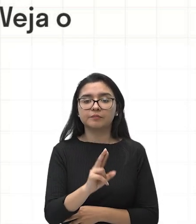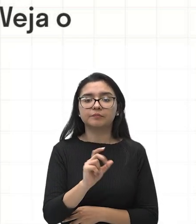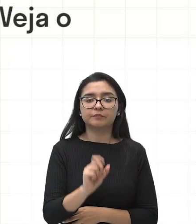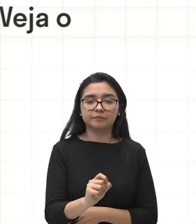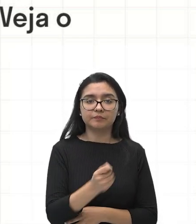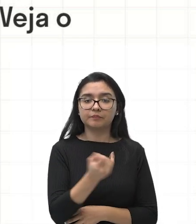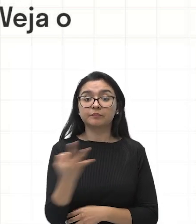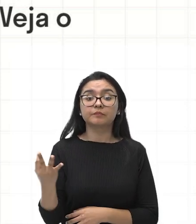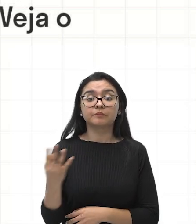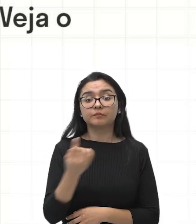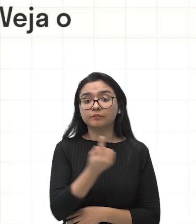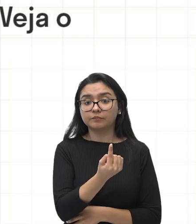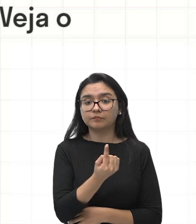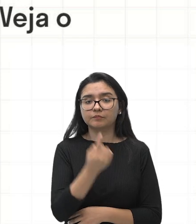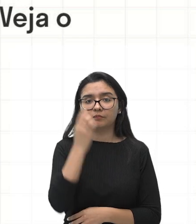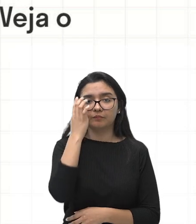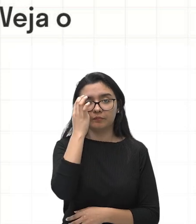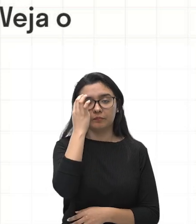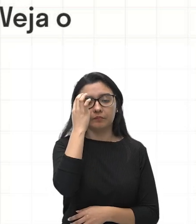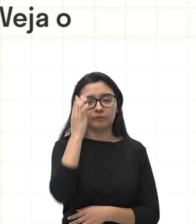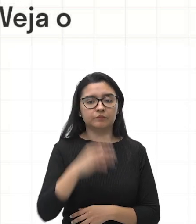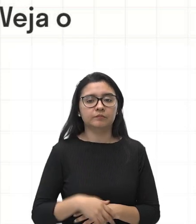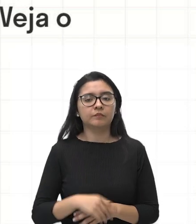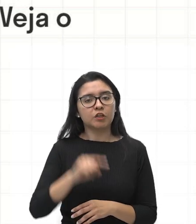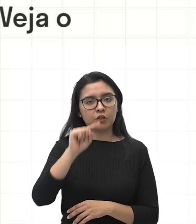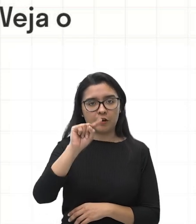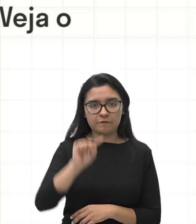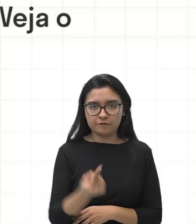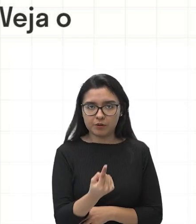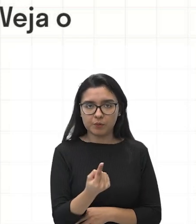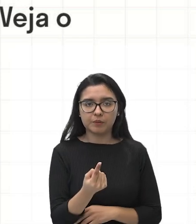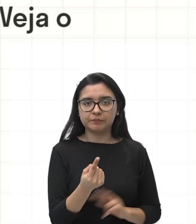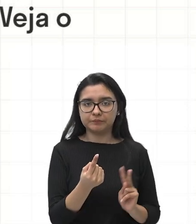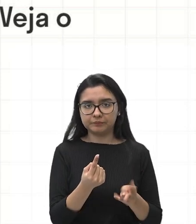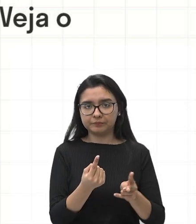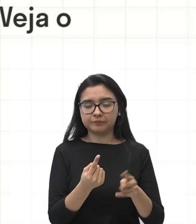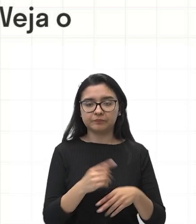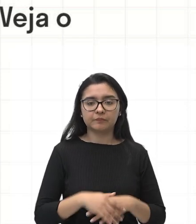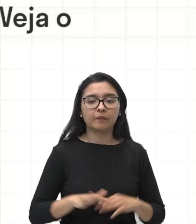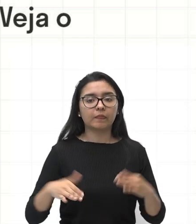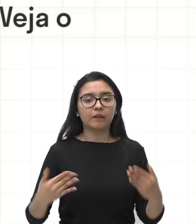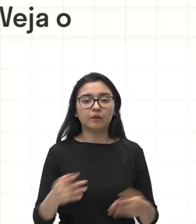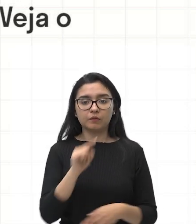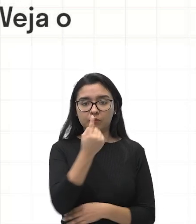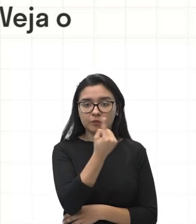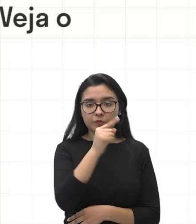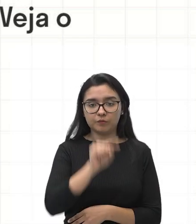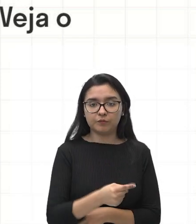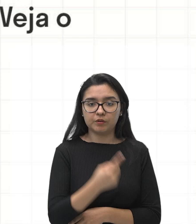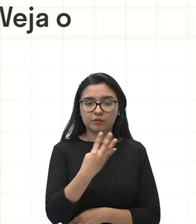mais 0, a resposta é 1, aí você repete a vírgula. Ficamos então aí, ó, com